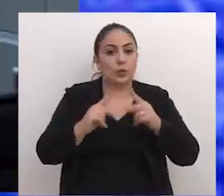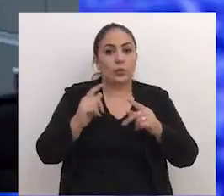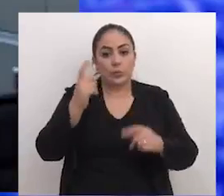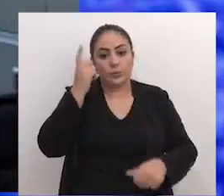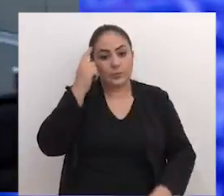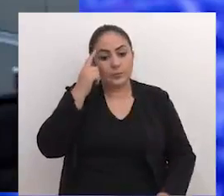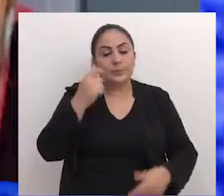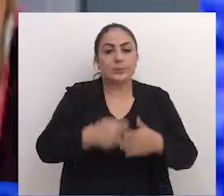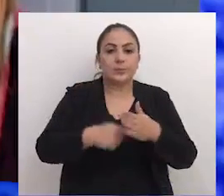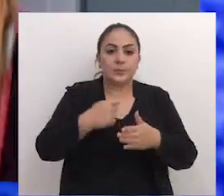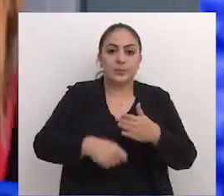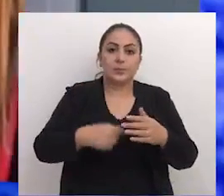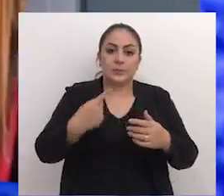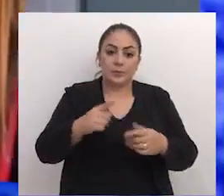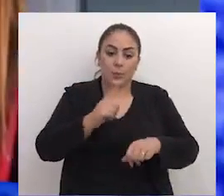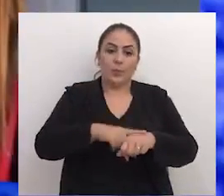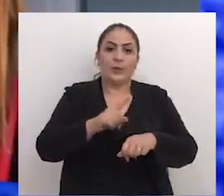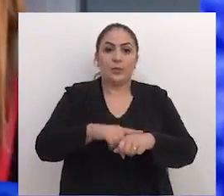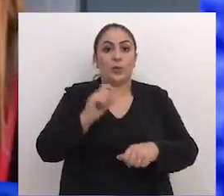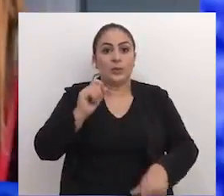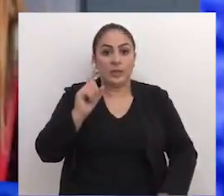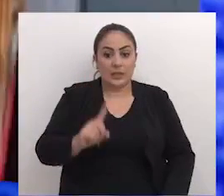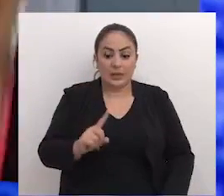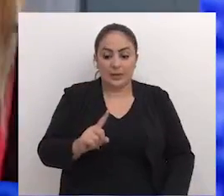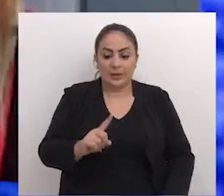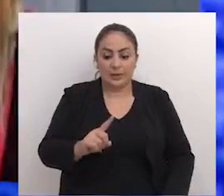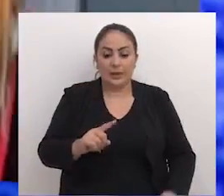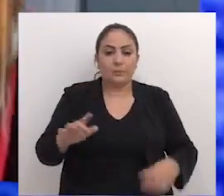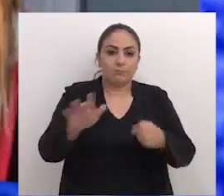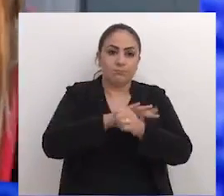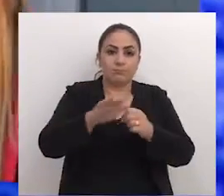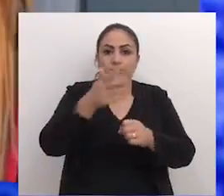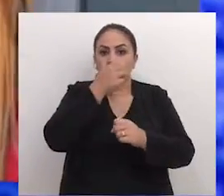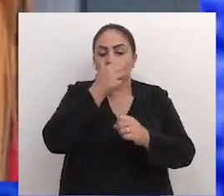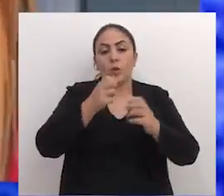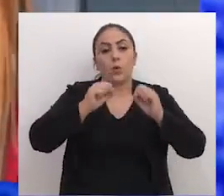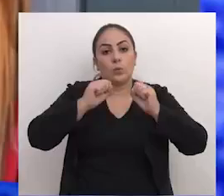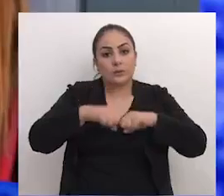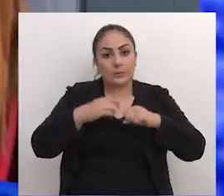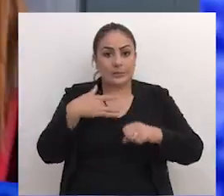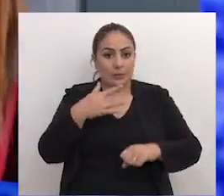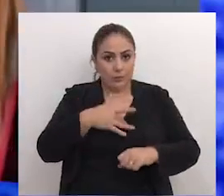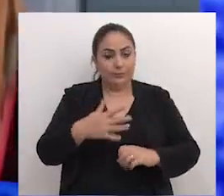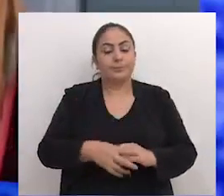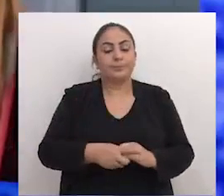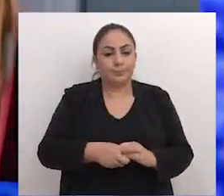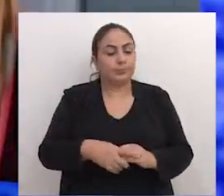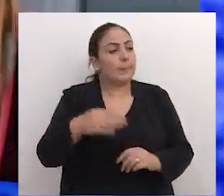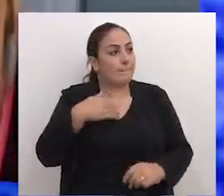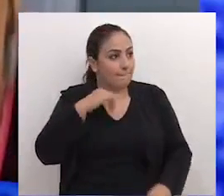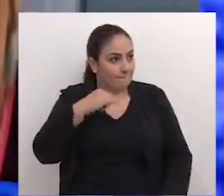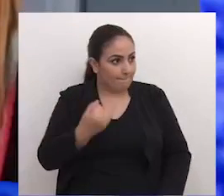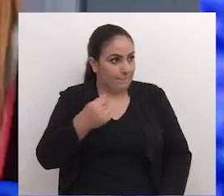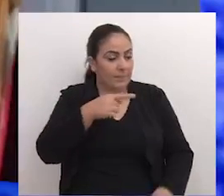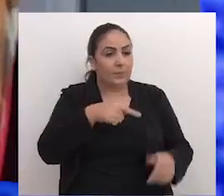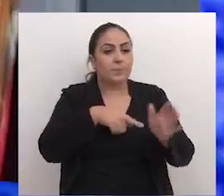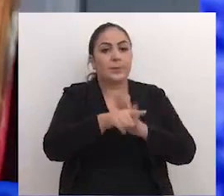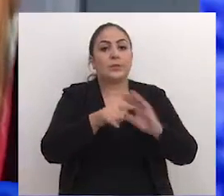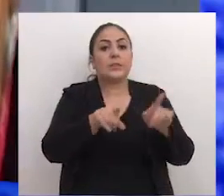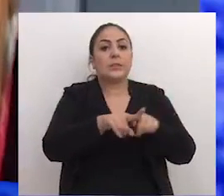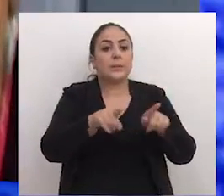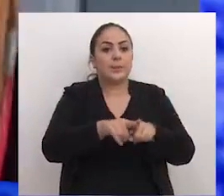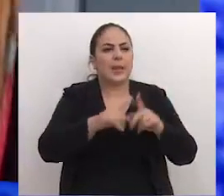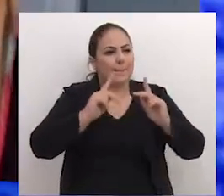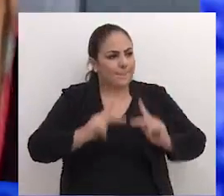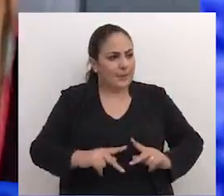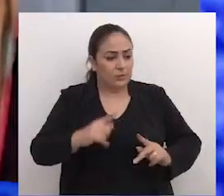mundo está tentando nesse momento, que é lotar o sistema de saúde. Eu vou aproveitar e te perguntar